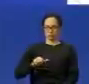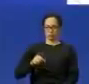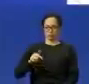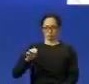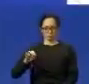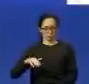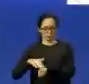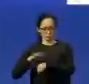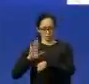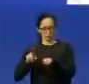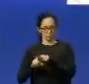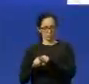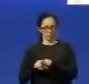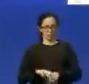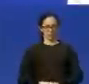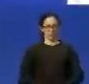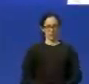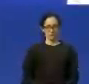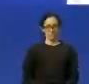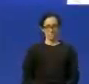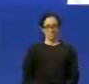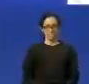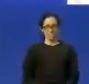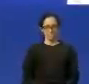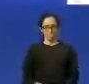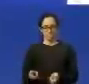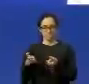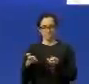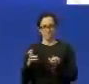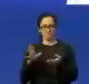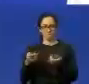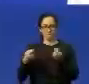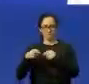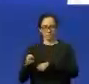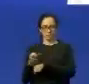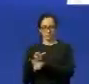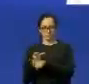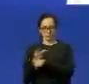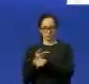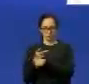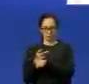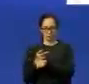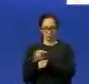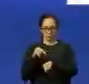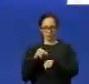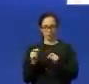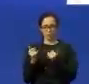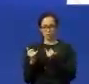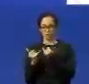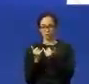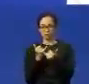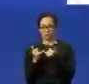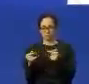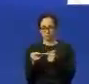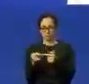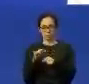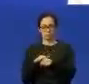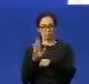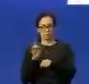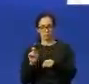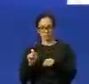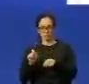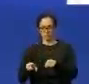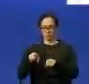e 3,099. E aí o joalheiro, então, colocou na pulseira a pérola cujo diâmetro era mais próximo do diâmetro das